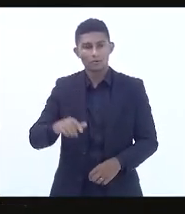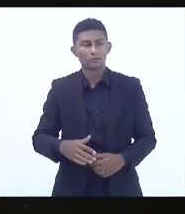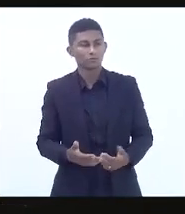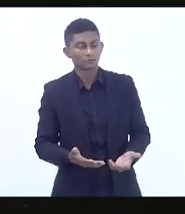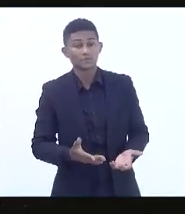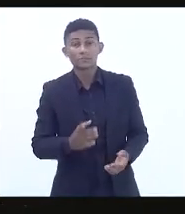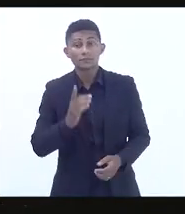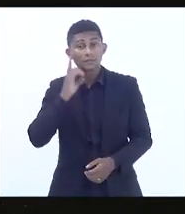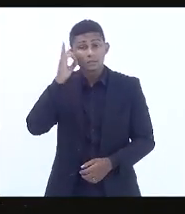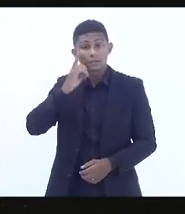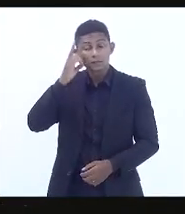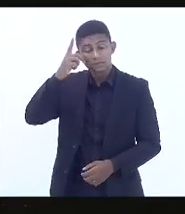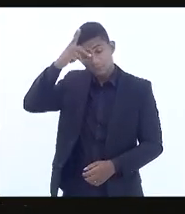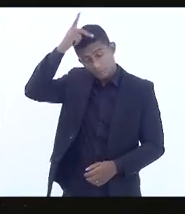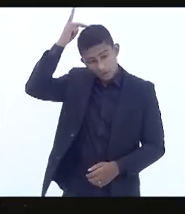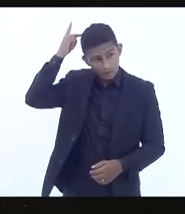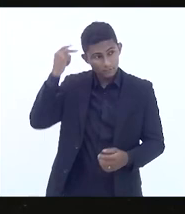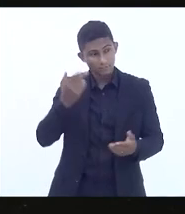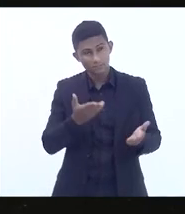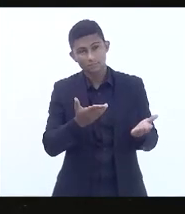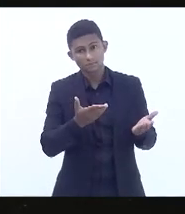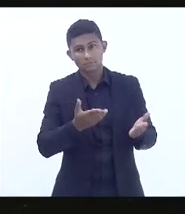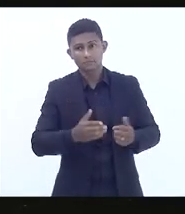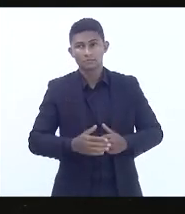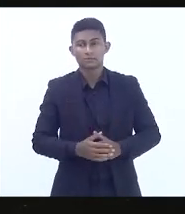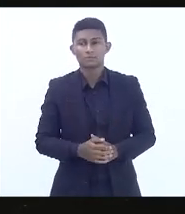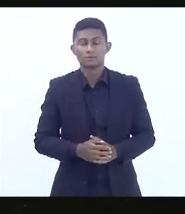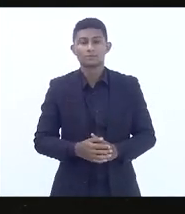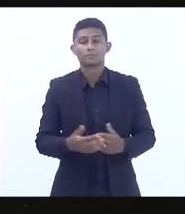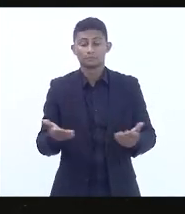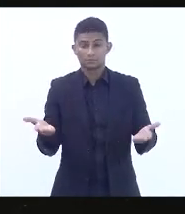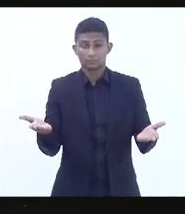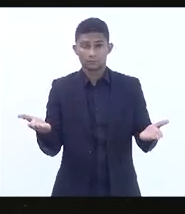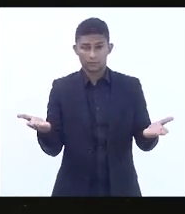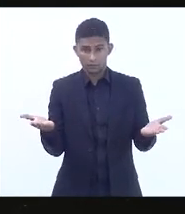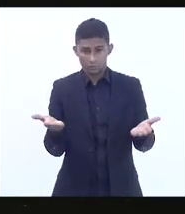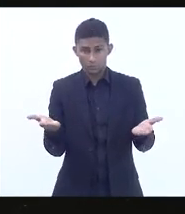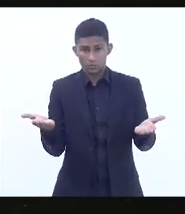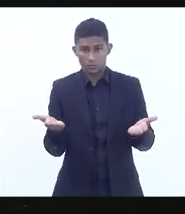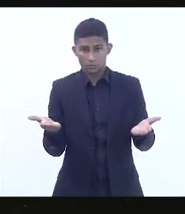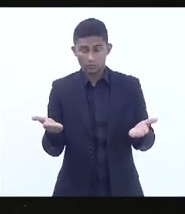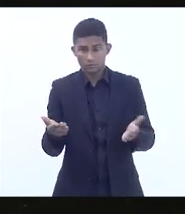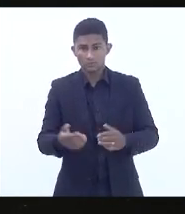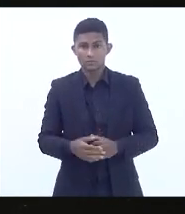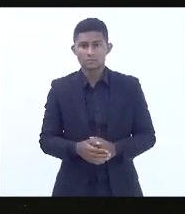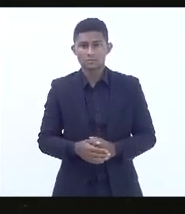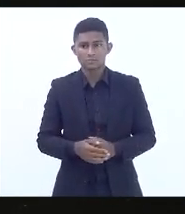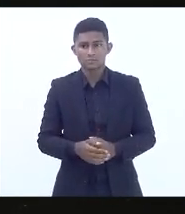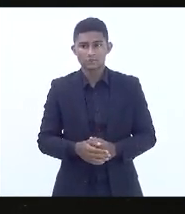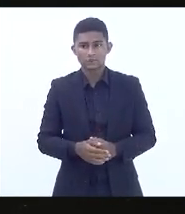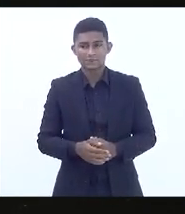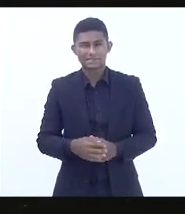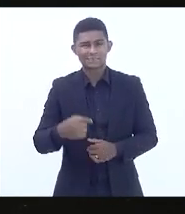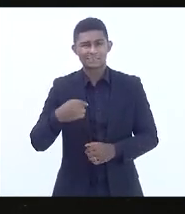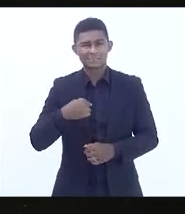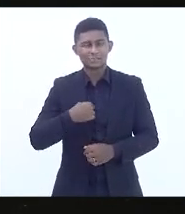deputado Luiz Paulo. Hoje, com muita indignação, assim eu posso